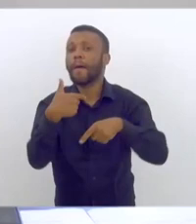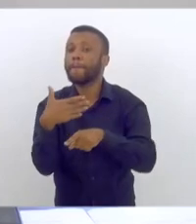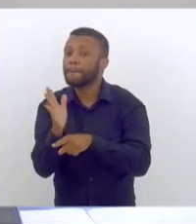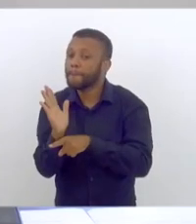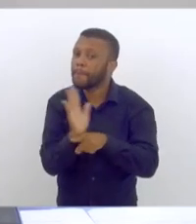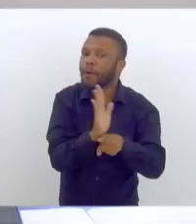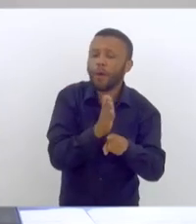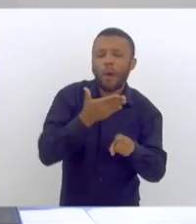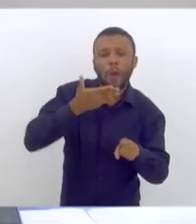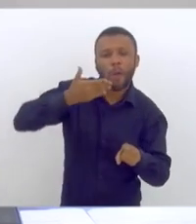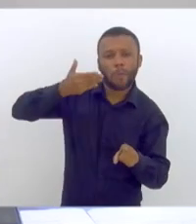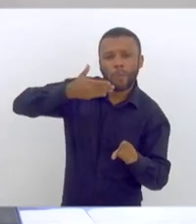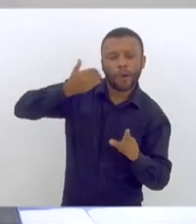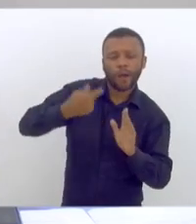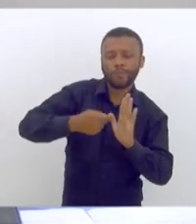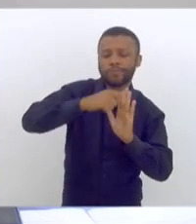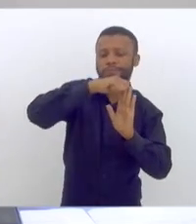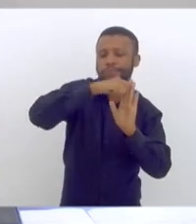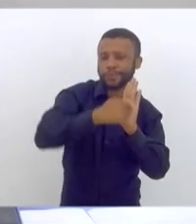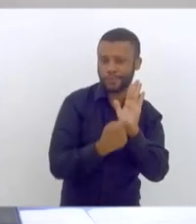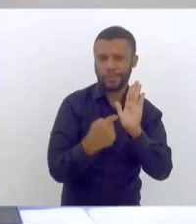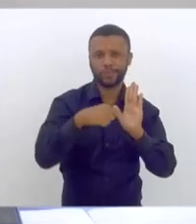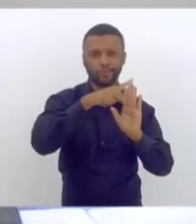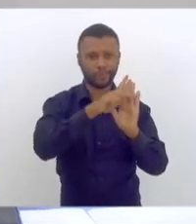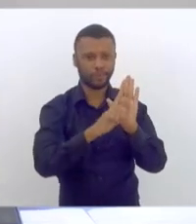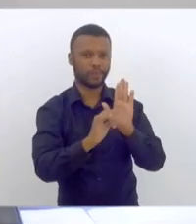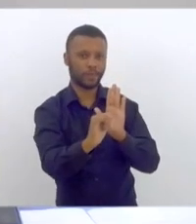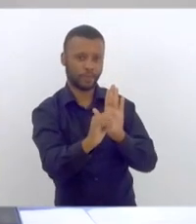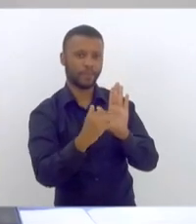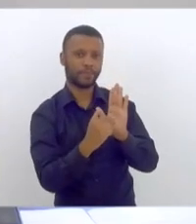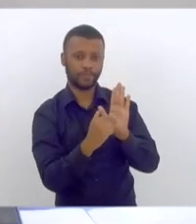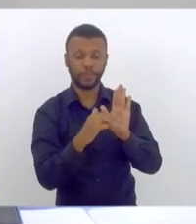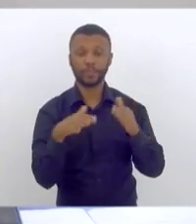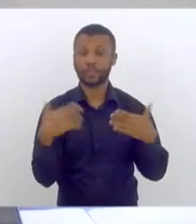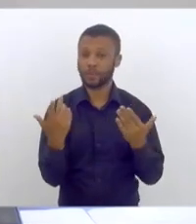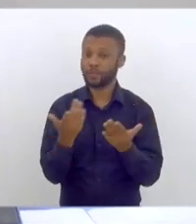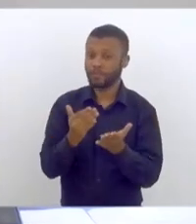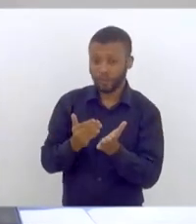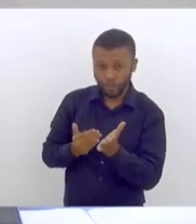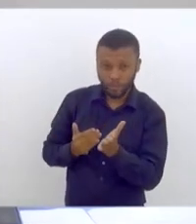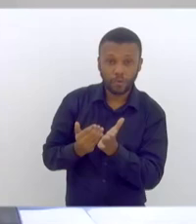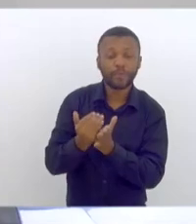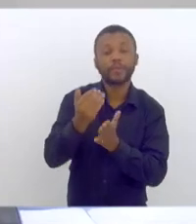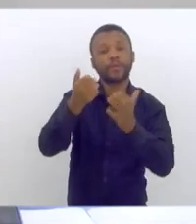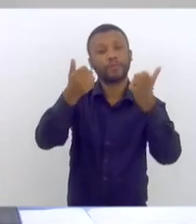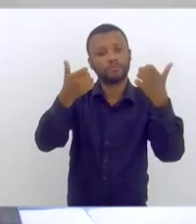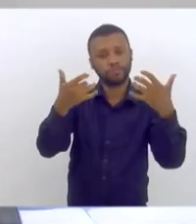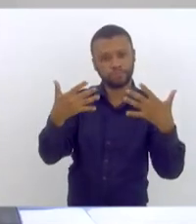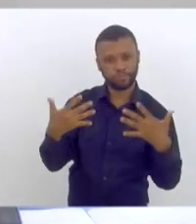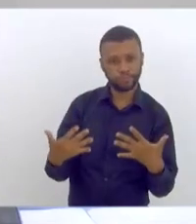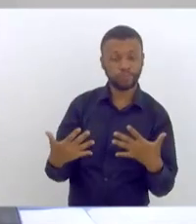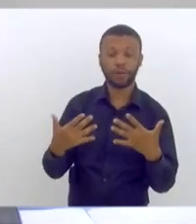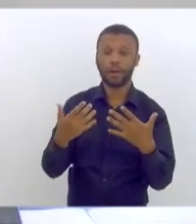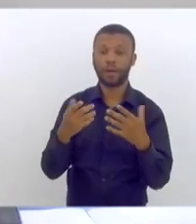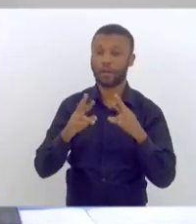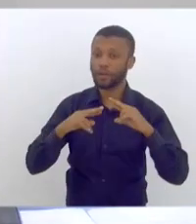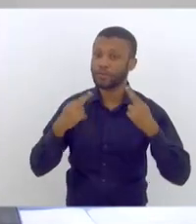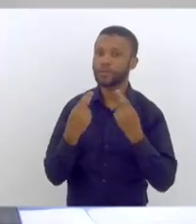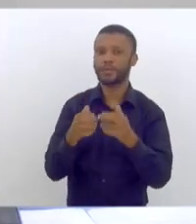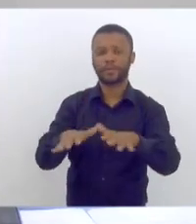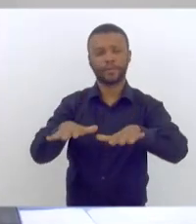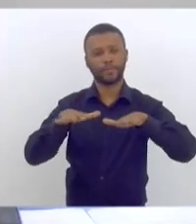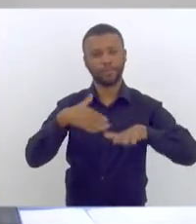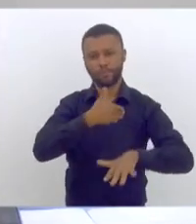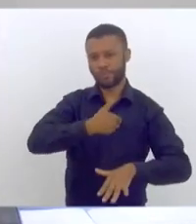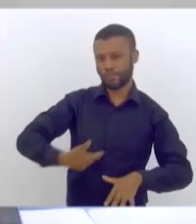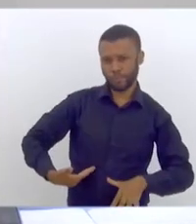aperfeiçoar o projeto Então vou dar início a nossa audiência pública